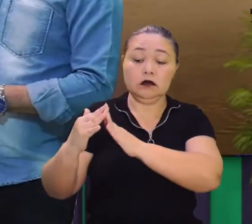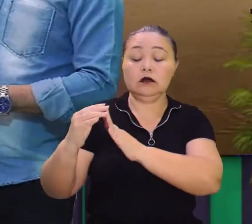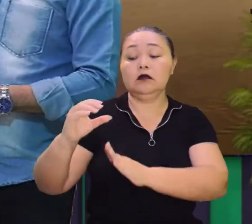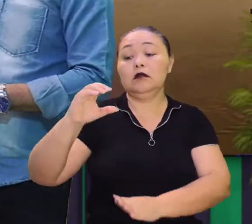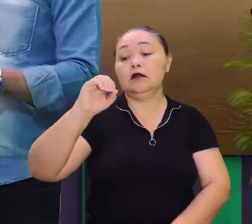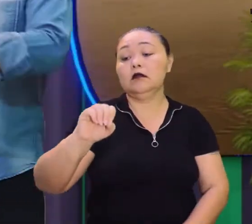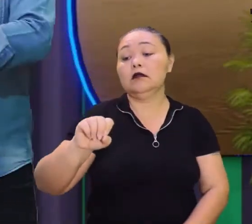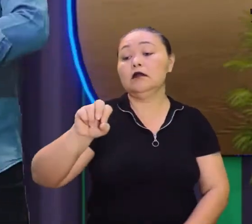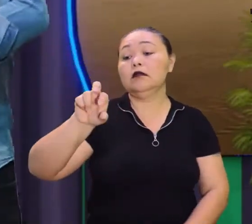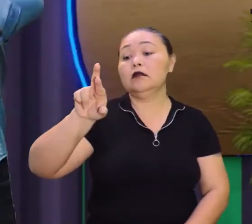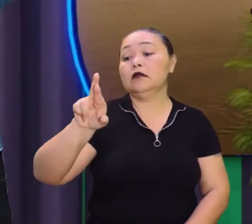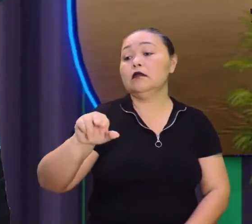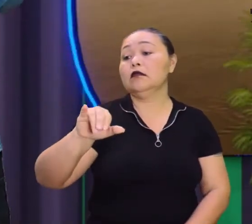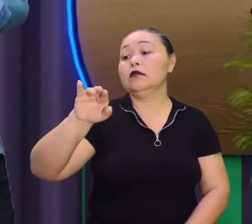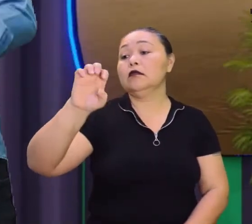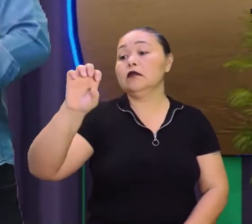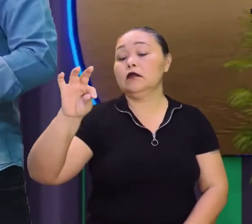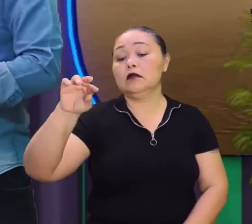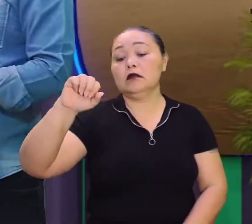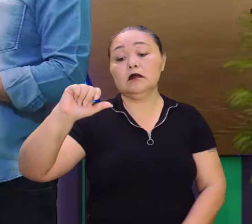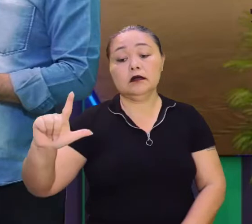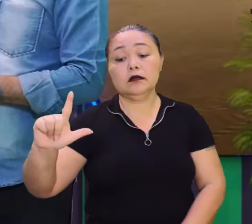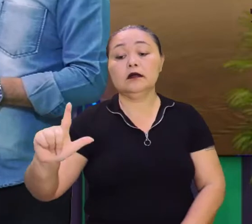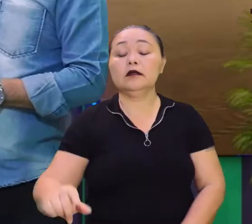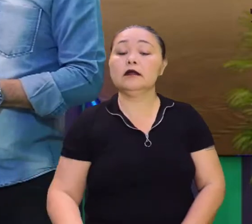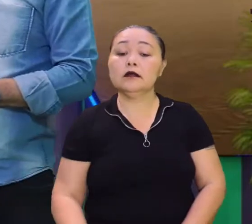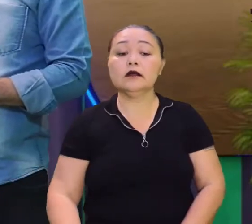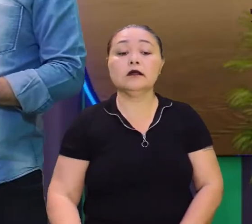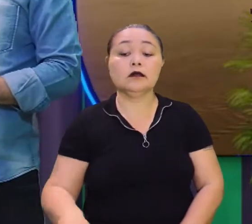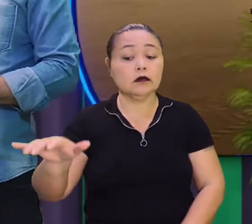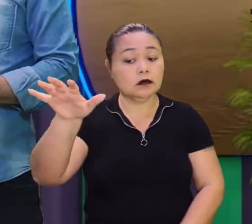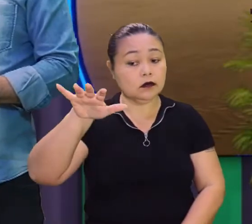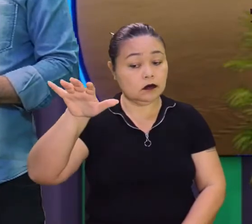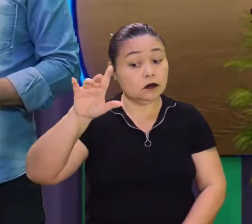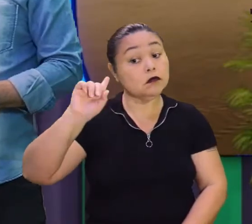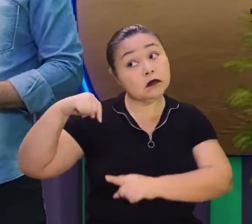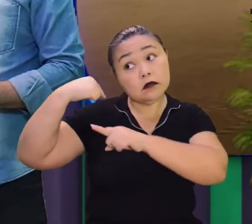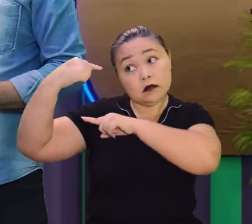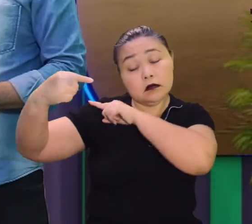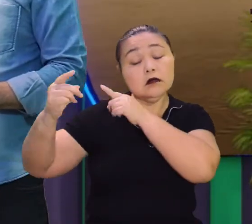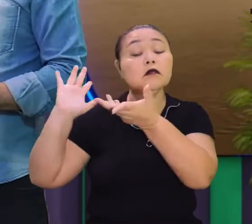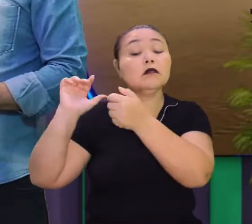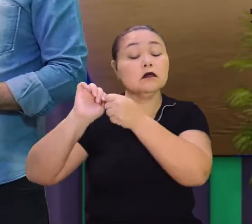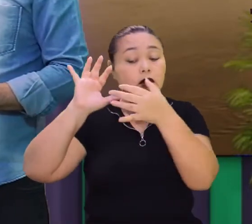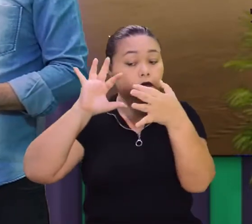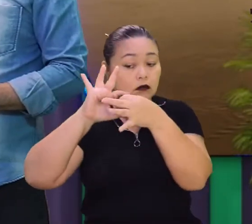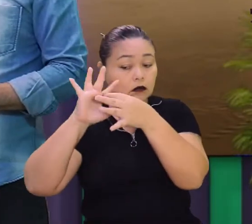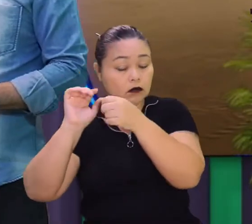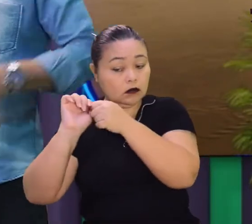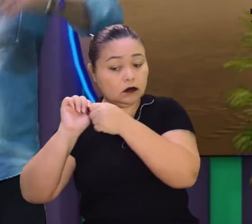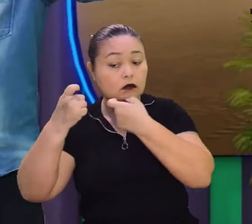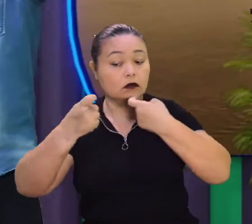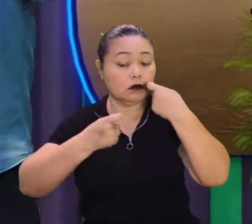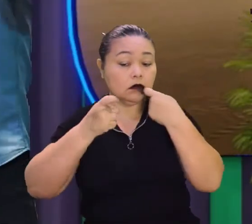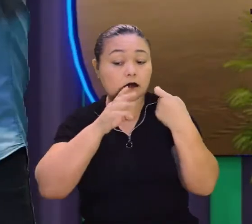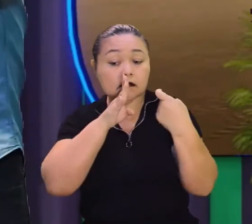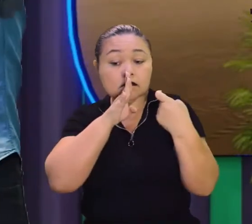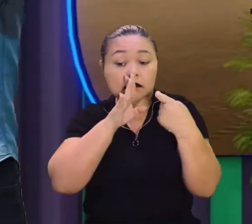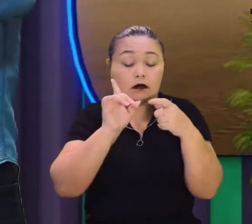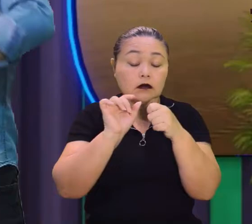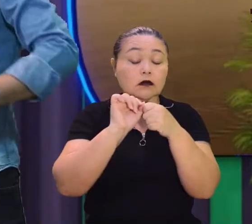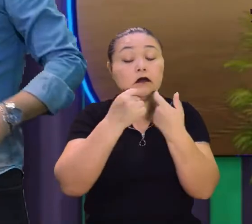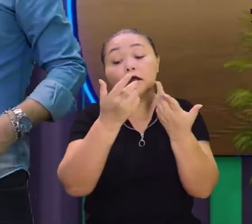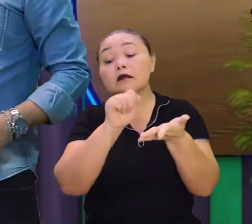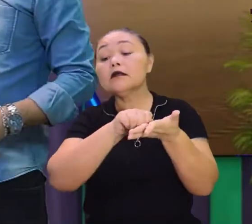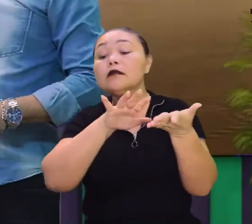ainda na região ali onde era a Alemanha Oriental. Isso mesmo, o que é o reflexo aí do contexto da Guerra Fria, né, professor Jorge? É isso aí. E agora você vai ficar aí